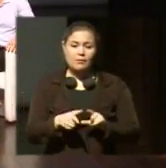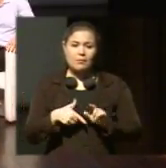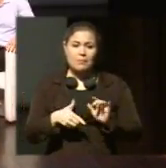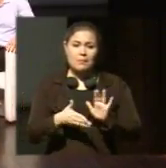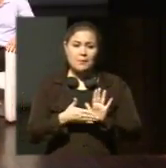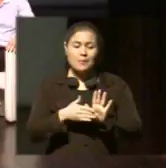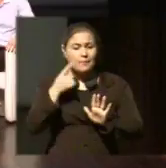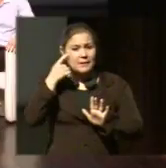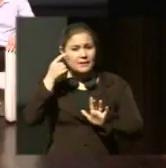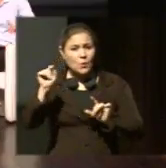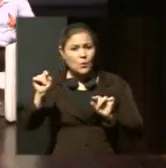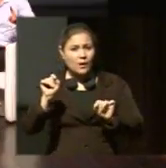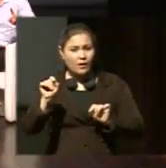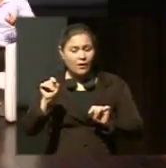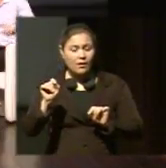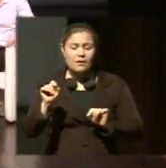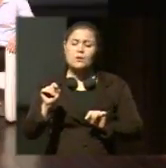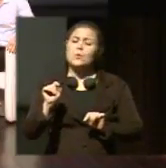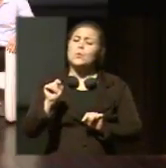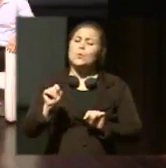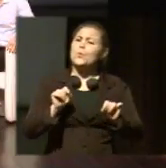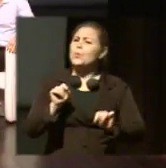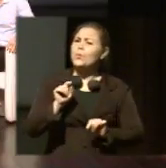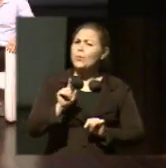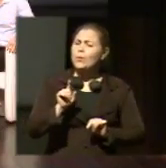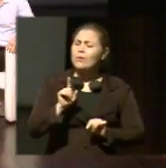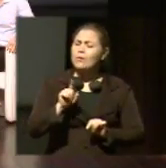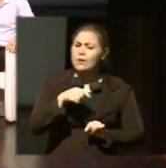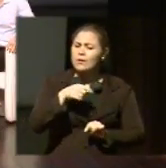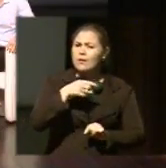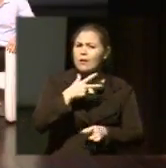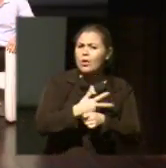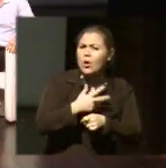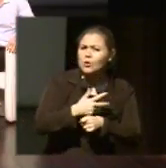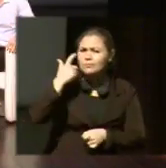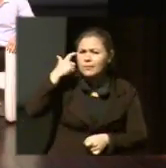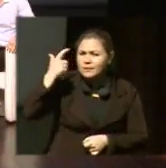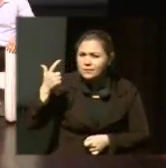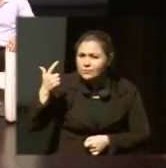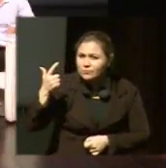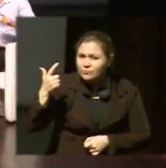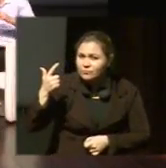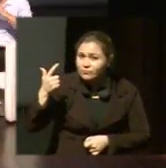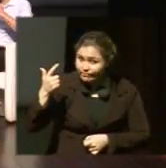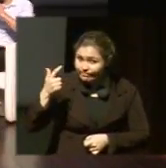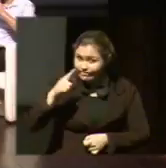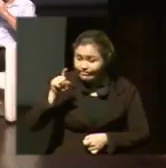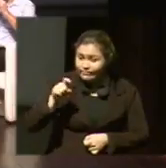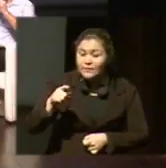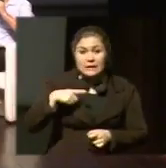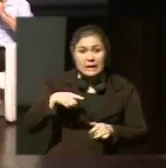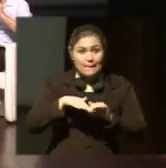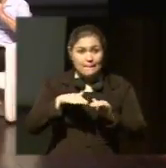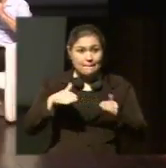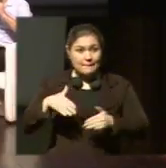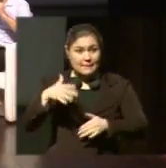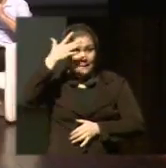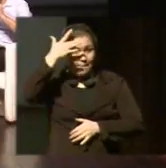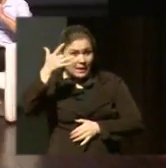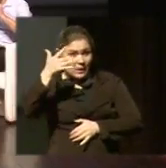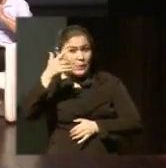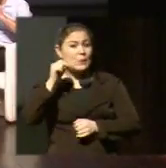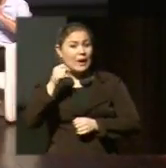pensar também é: o que será que os idosos pensam? E nós vamos ter uma mesa amanhã com